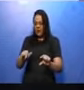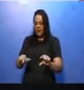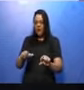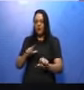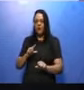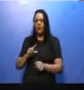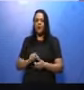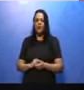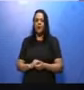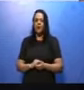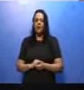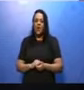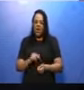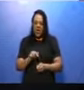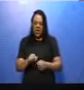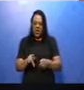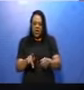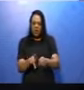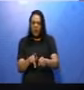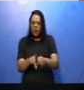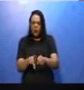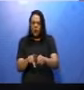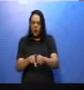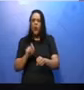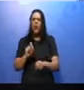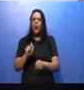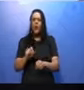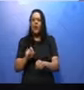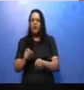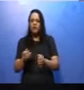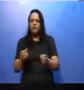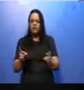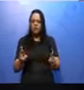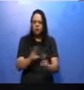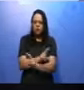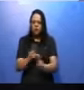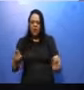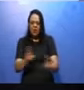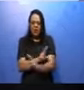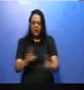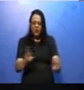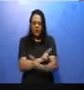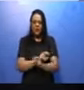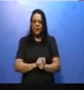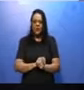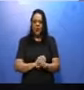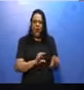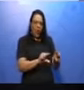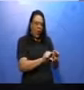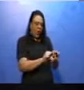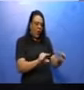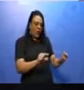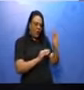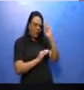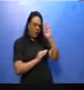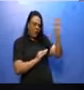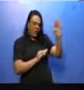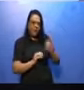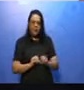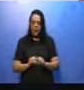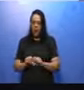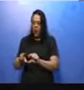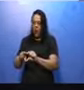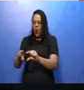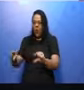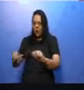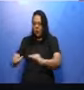relativos articulam a oração principal, a principal, e a oração